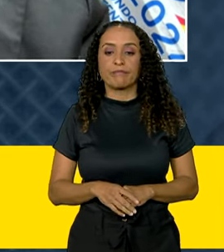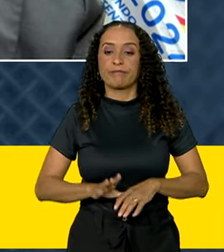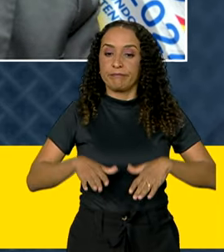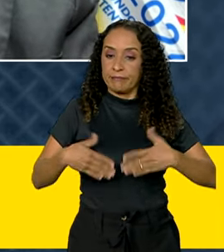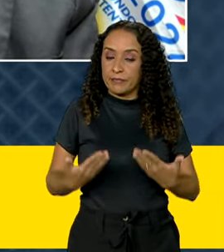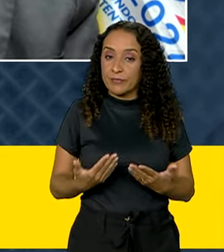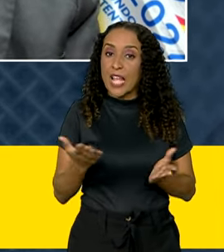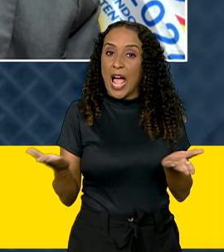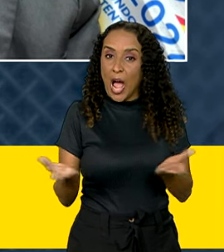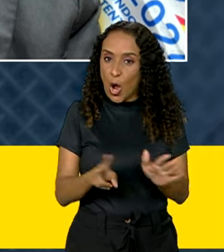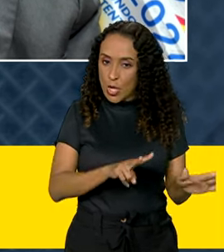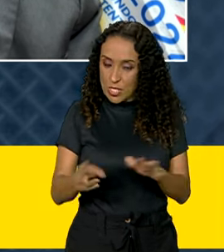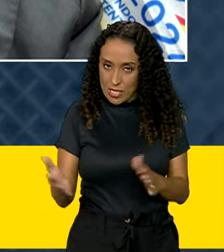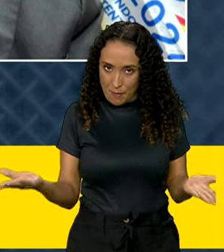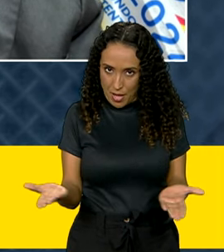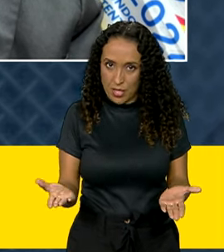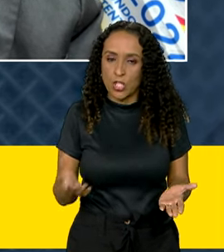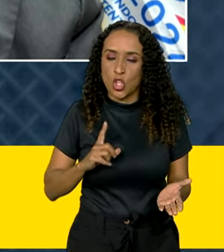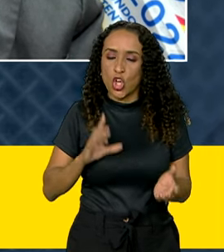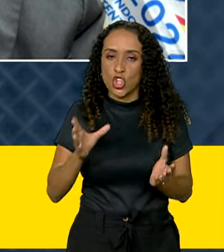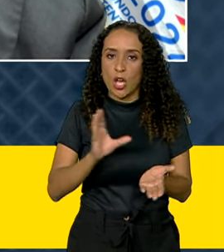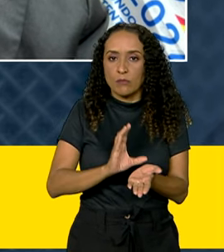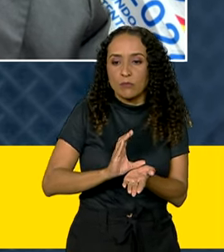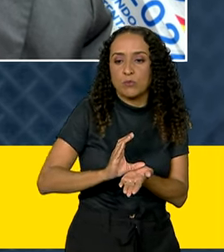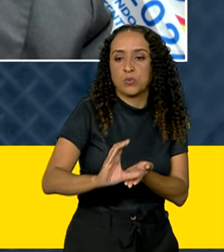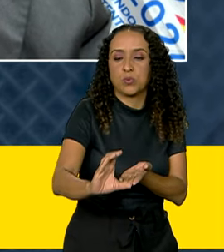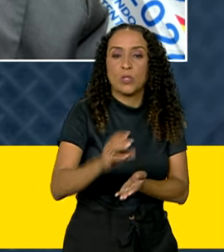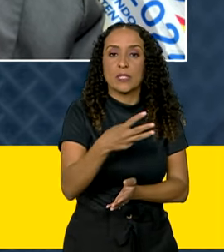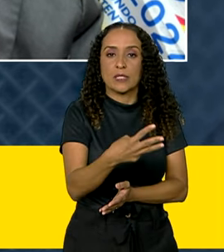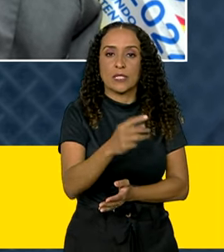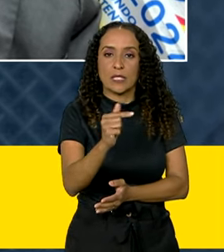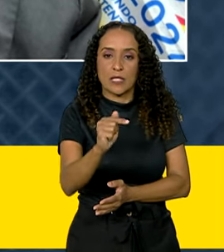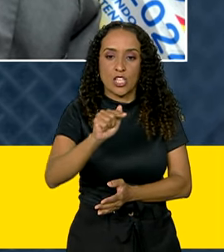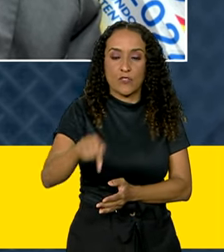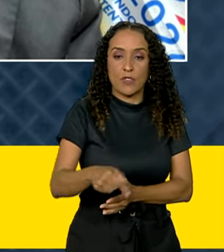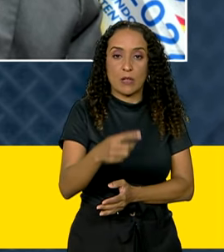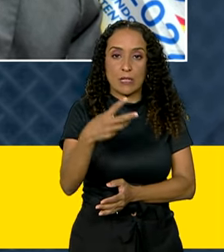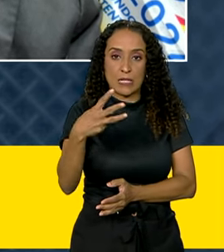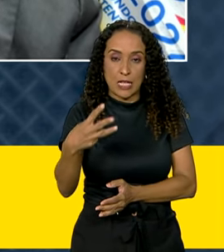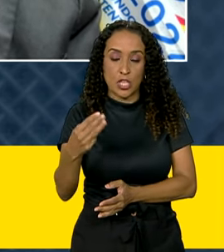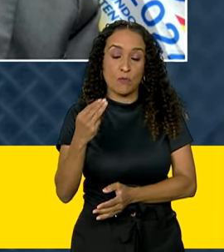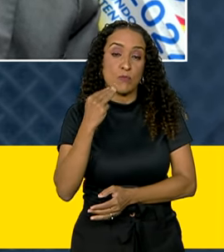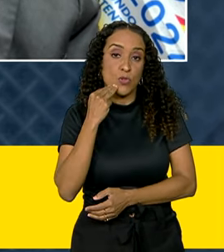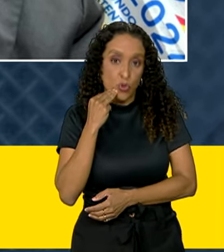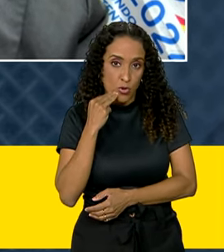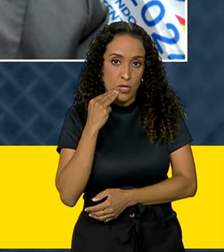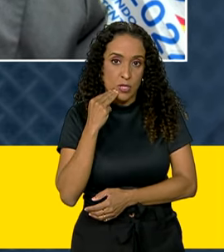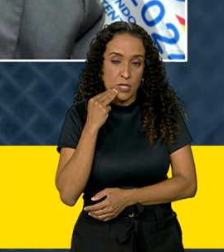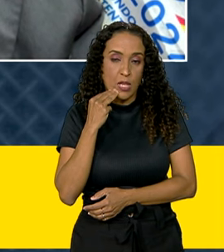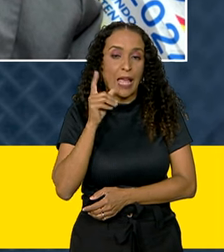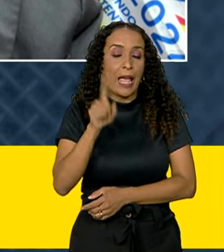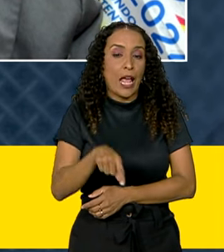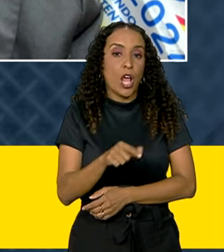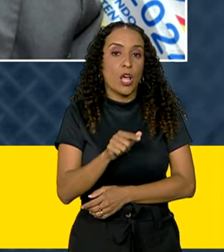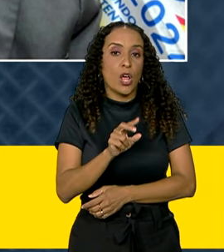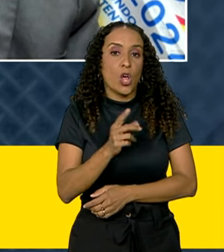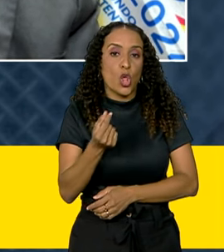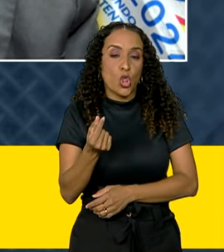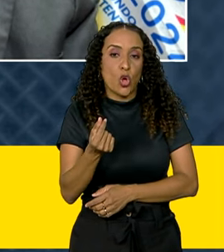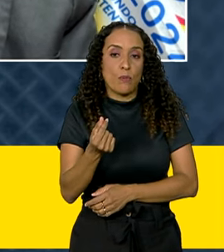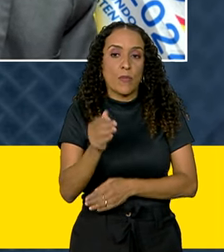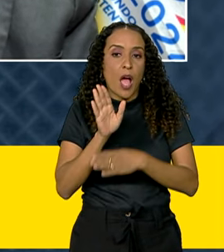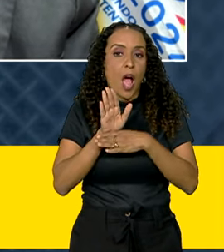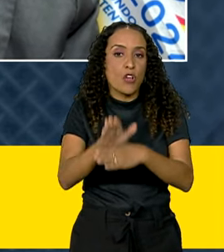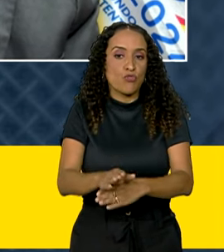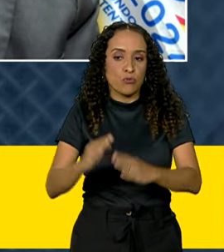Ainda agora, essa semana, nós repassamos 37,7 milhões, o chamado auxílio